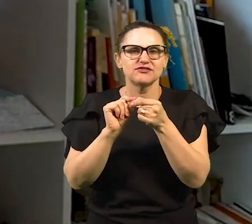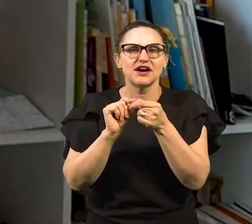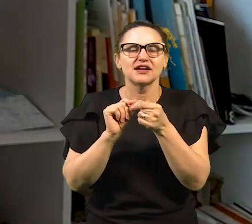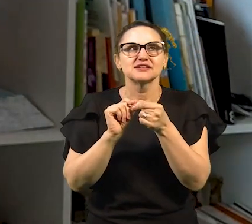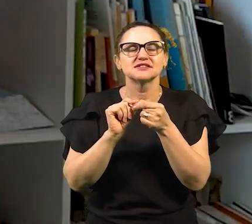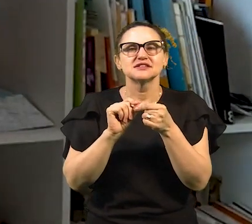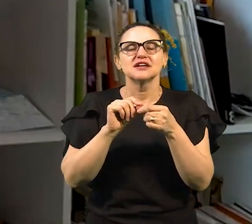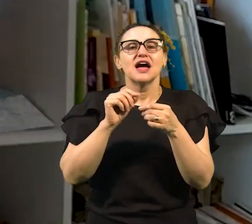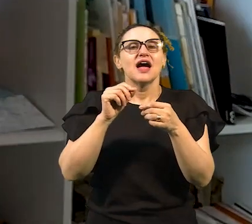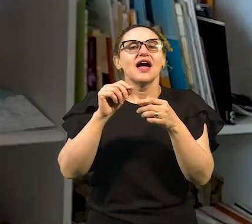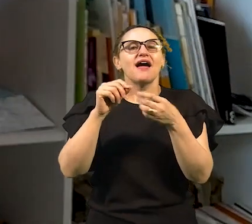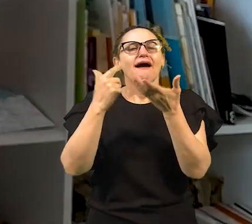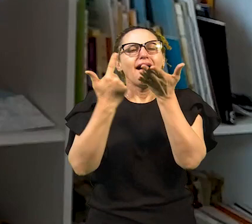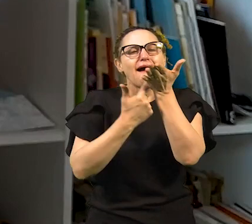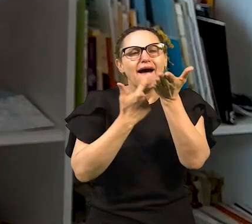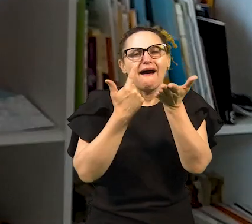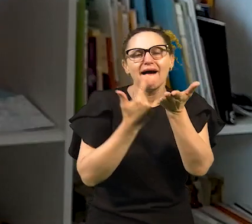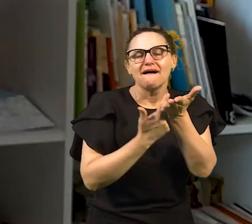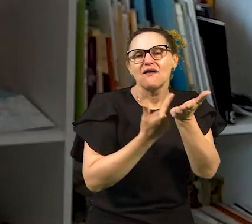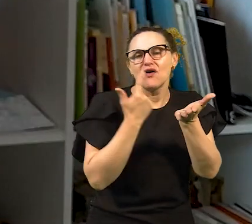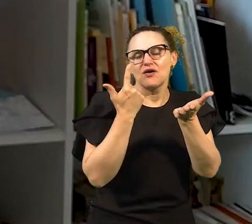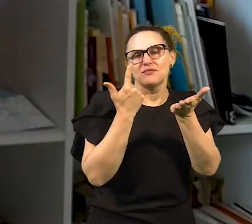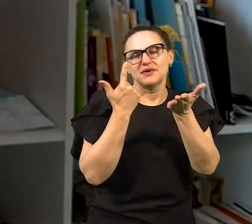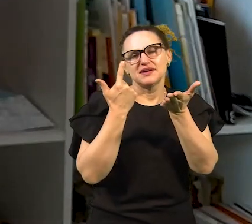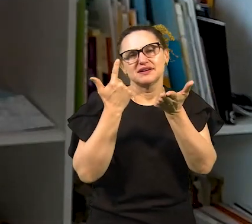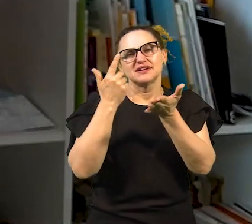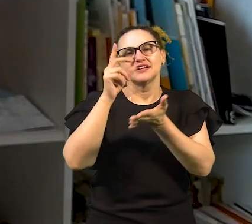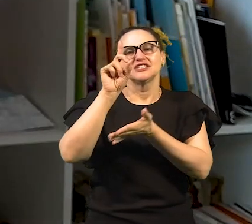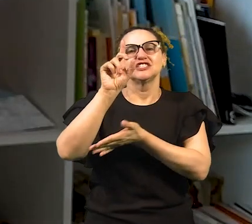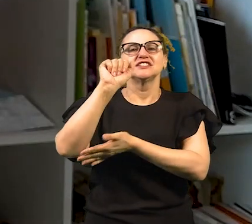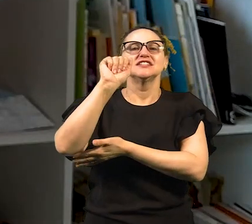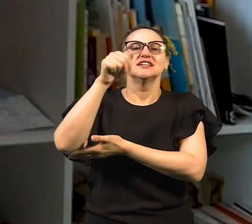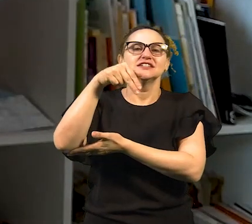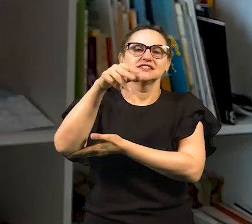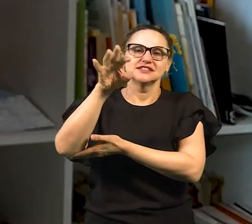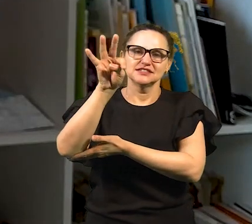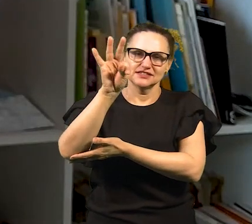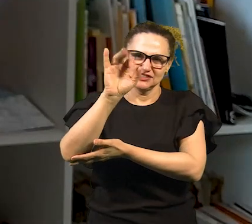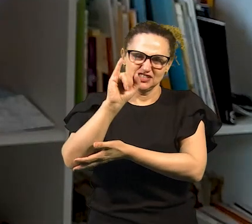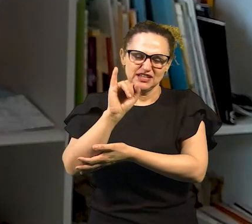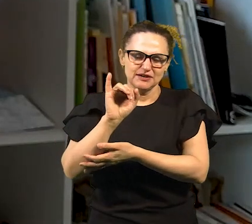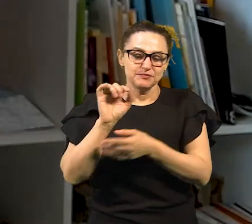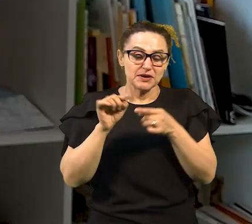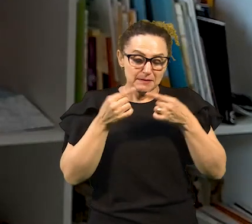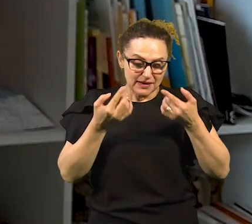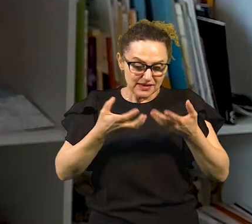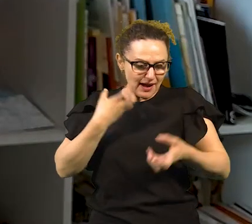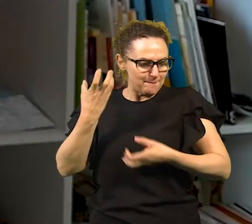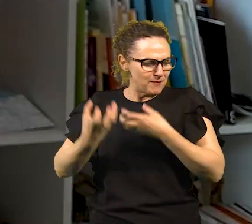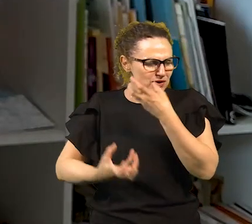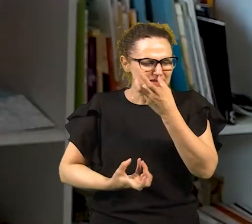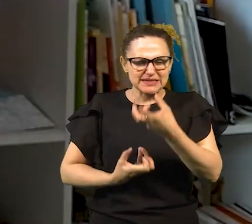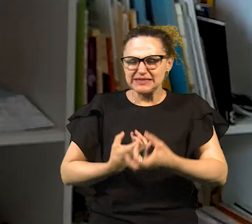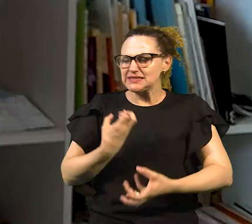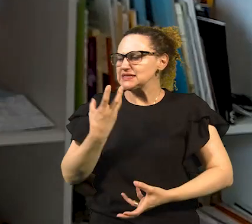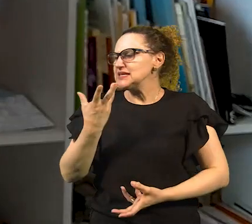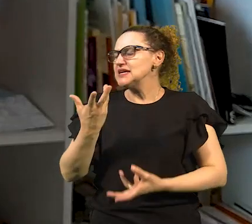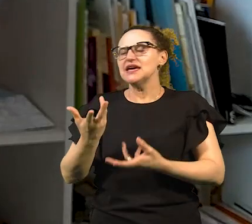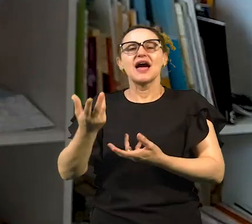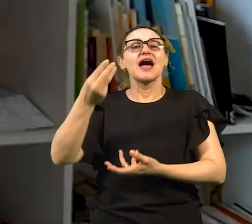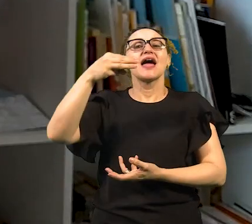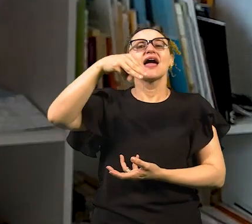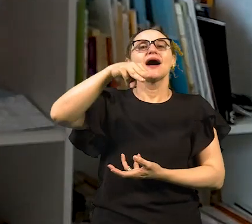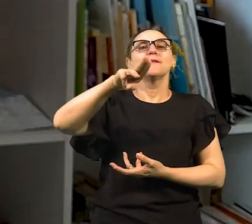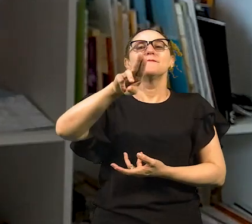Dante, ora o vulto marcial de um guerreiro de Homero. Então, a poesia é essa musa impassível que